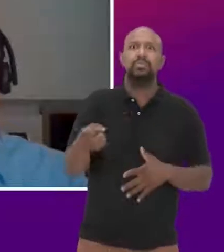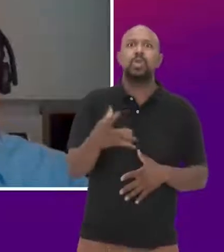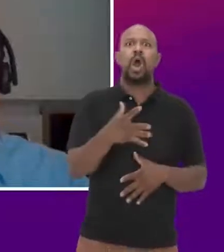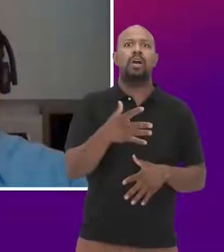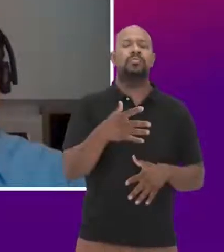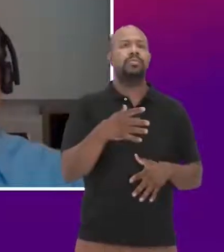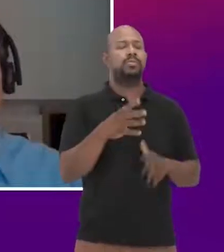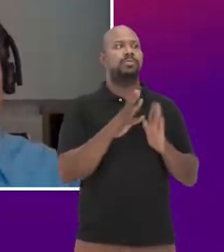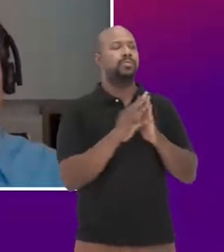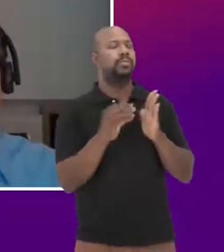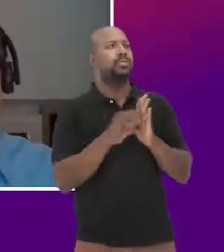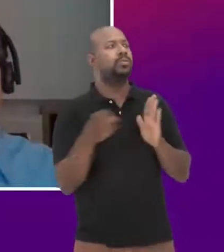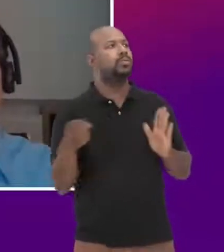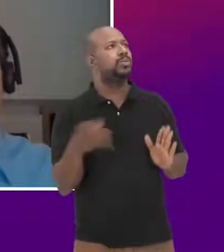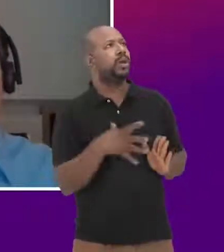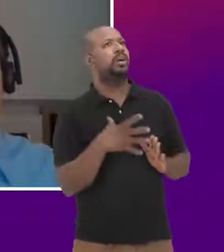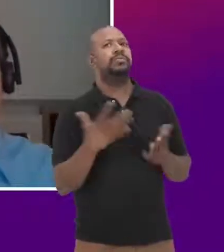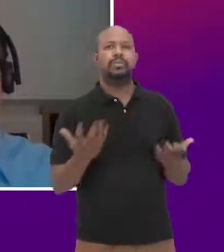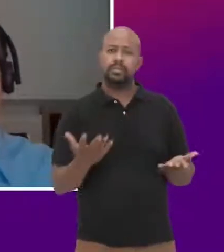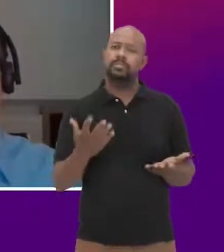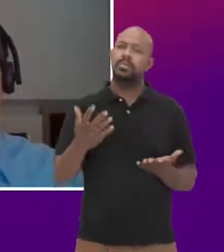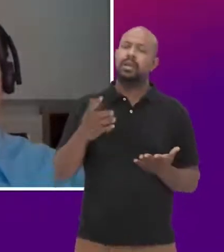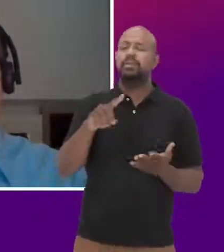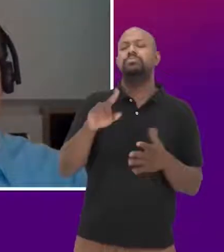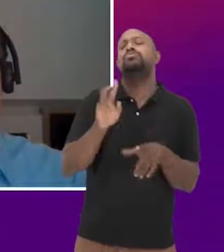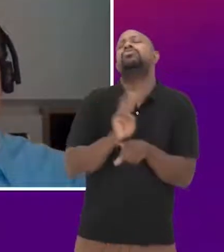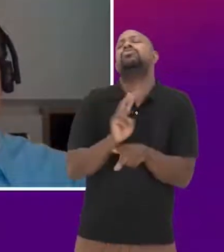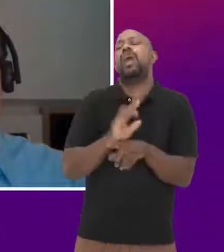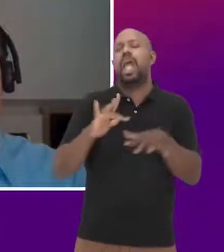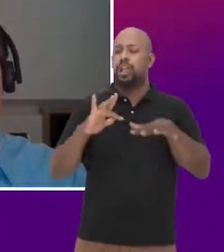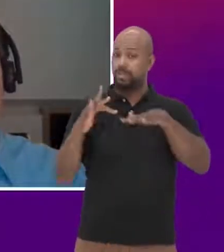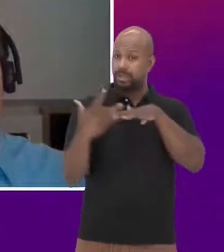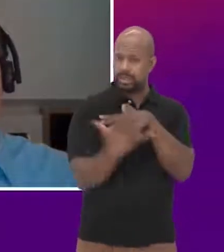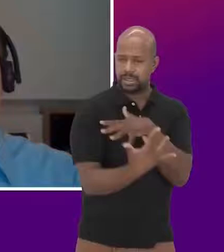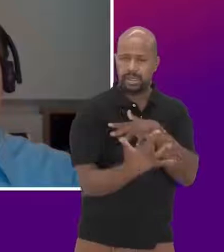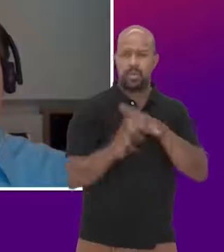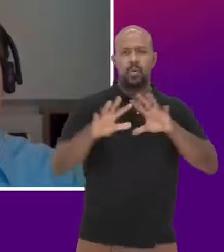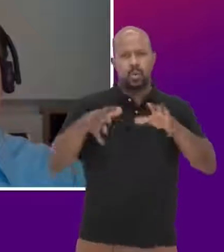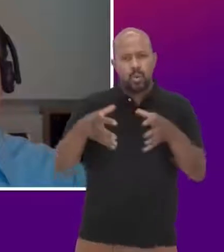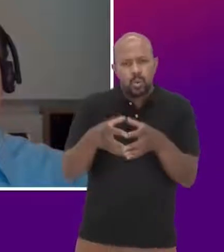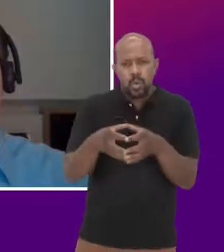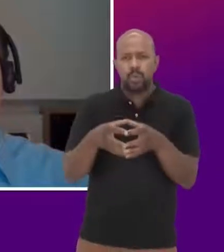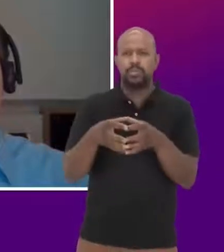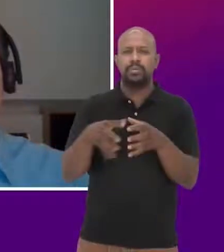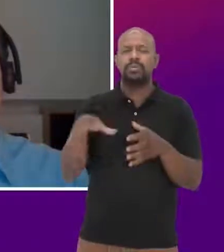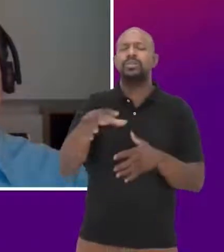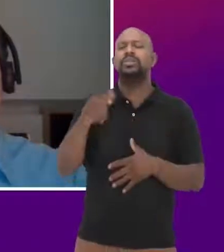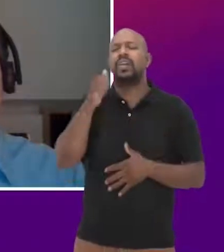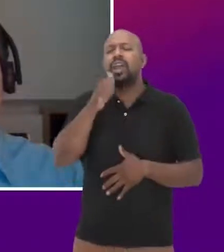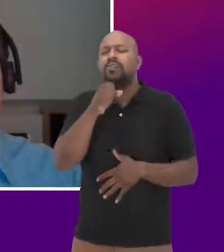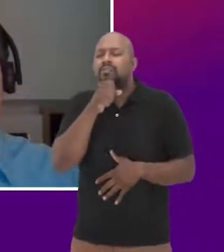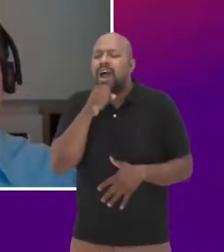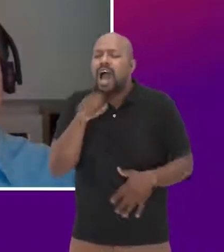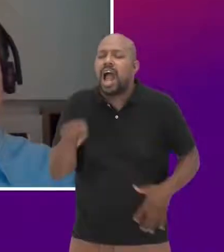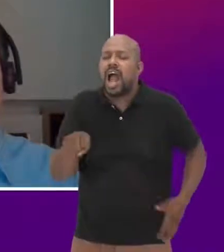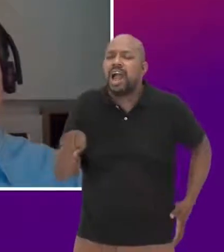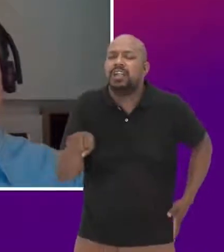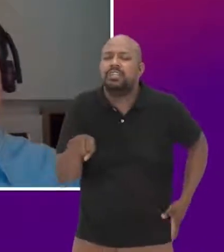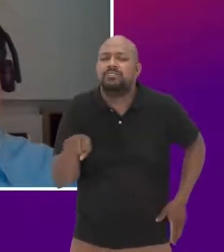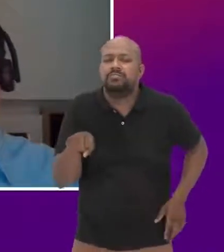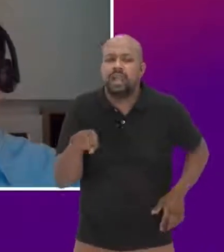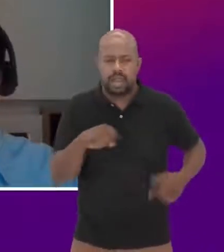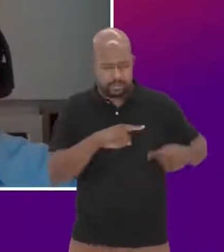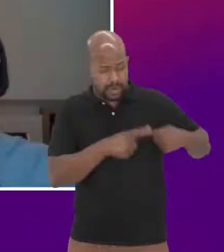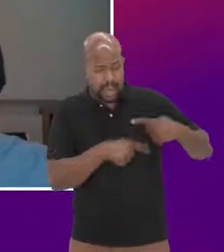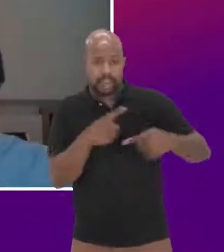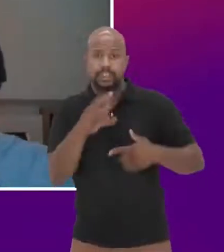novos. Ou seja, uma rede social, um grupo de velhinhas descendentes de